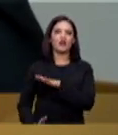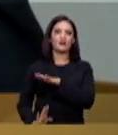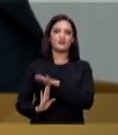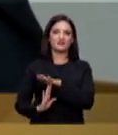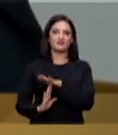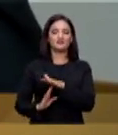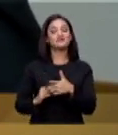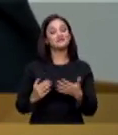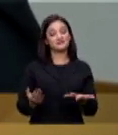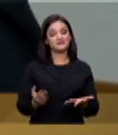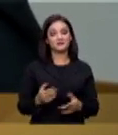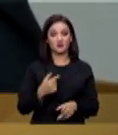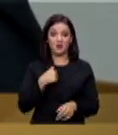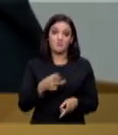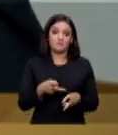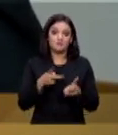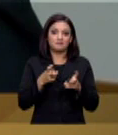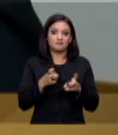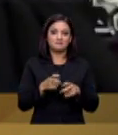Excelência.